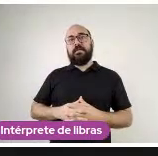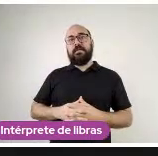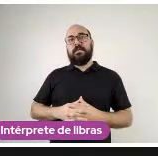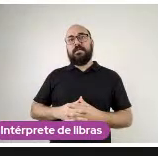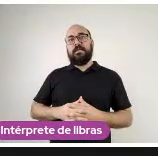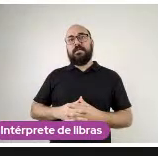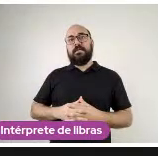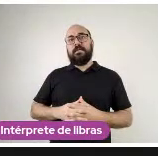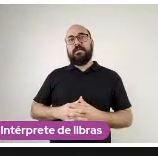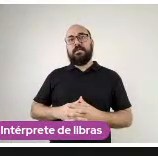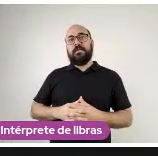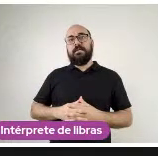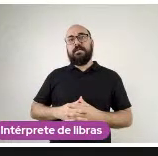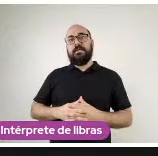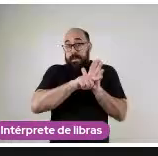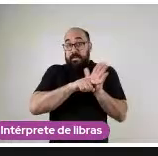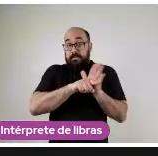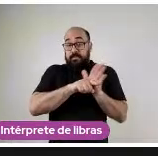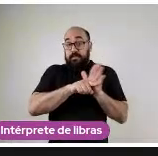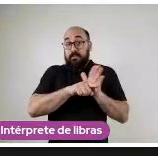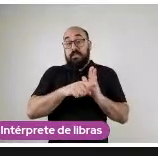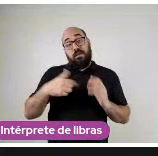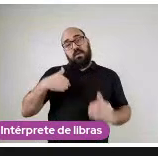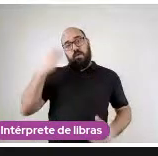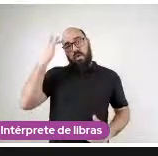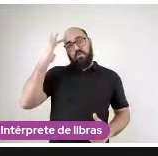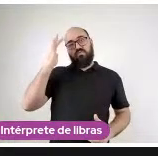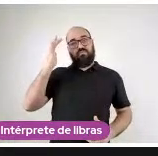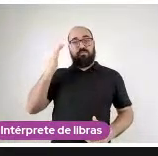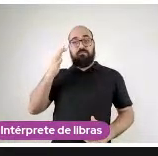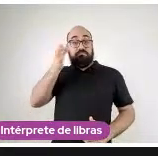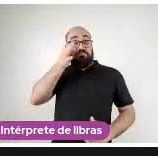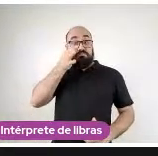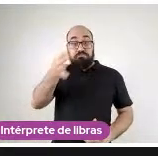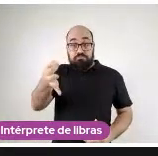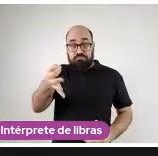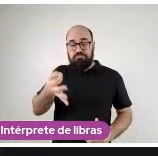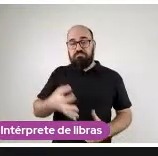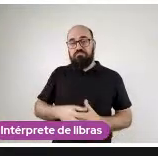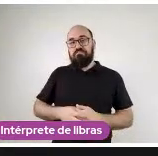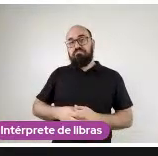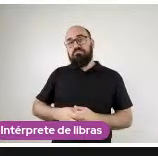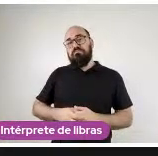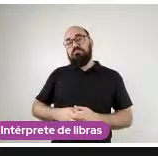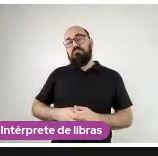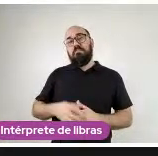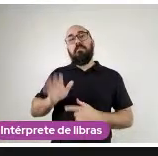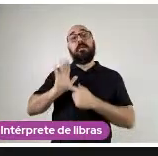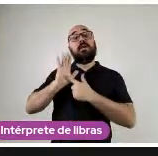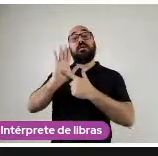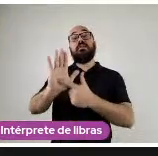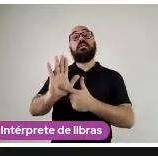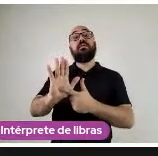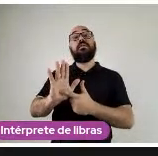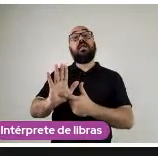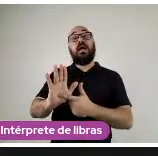da minha pesquisa, né, eu achei interessante apresentar um pouco sobre.